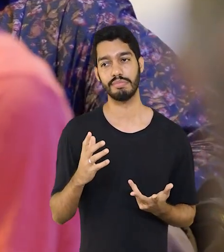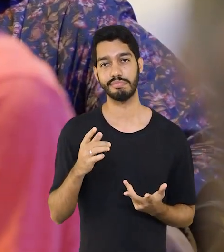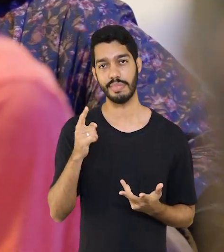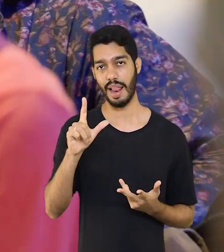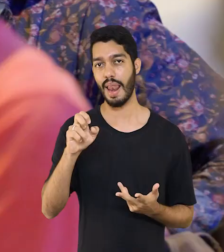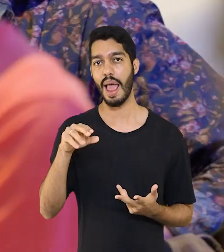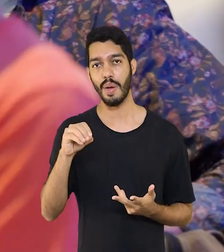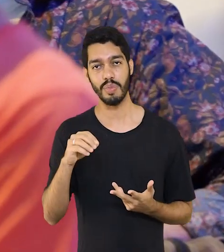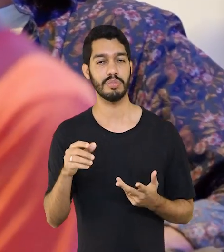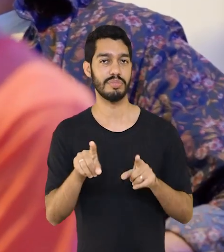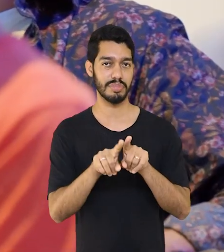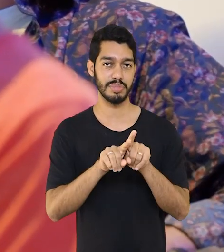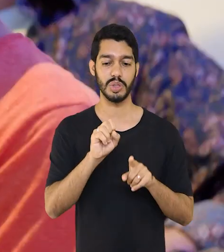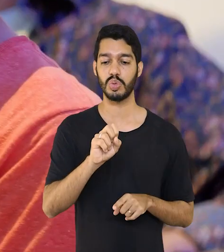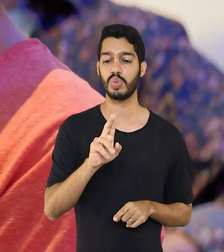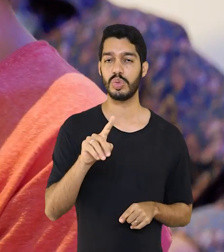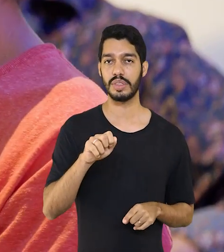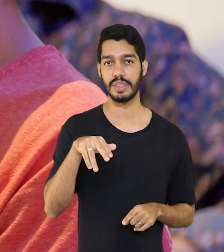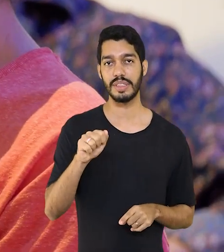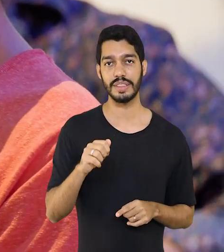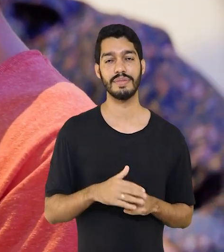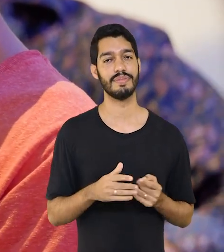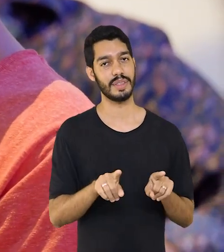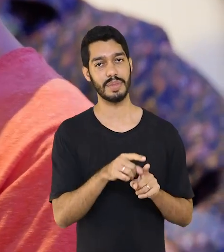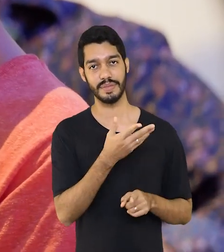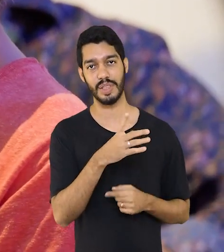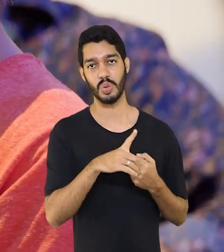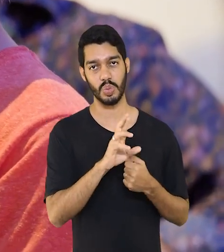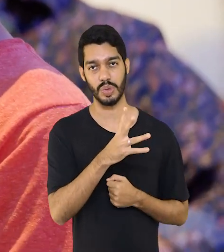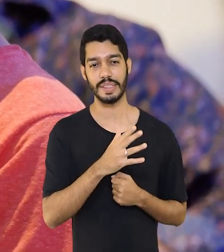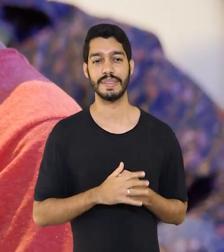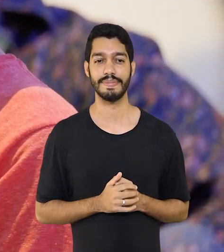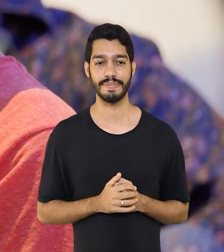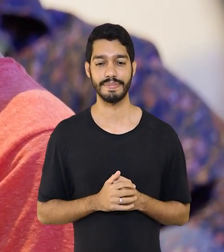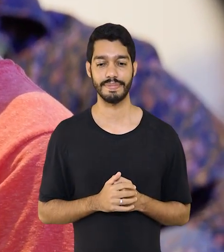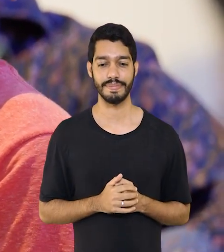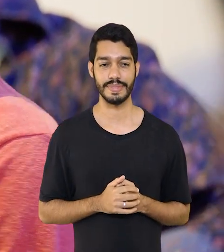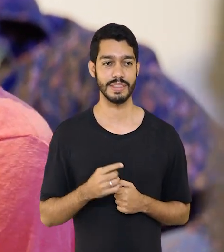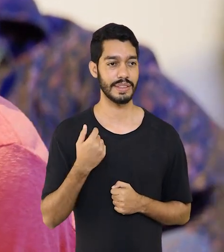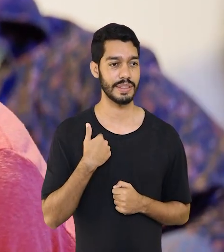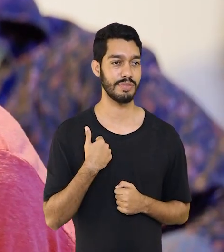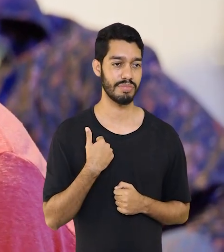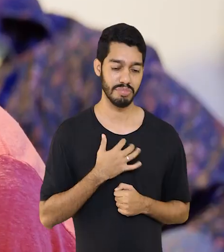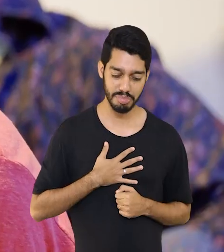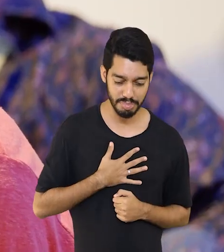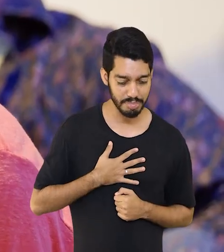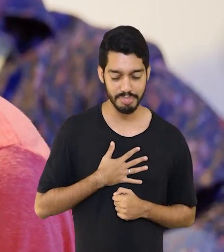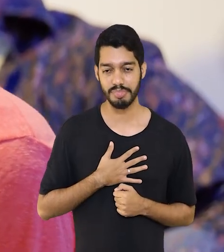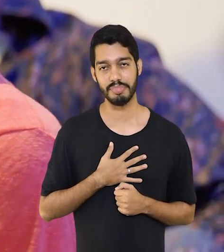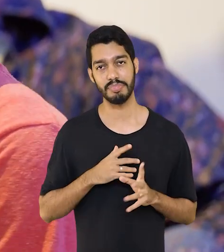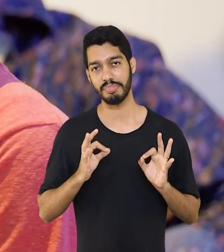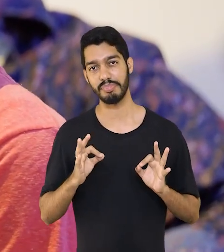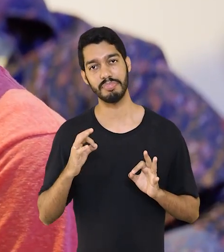considerações, a Suzana, e também a doutora Daiane. Meu nome é Igor, deixa eu me apresentar